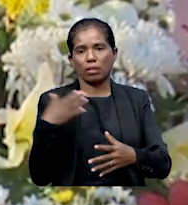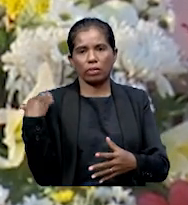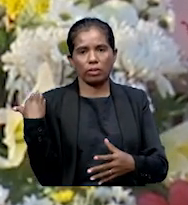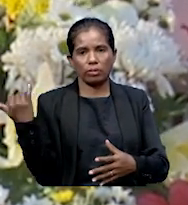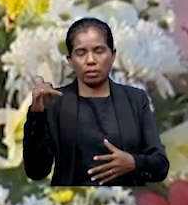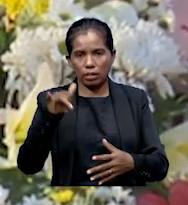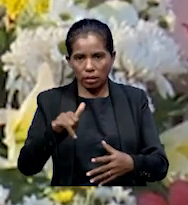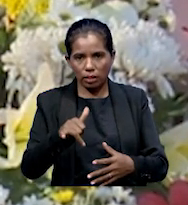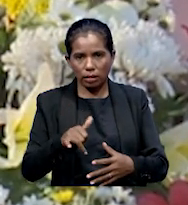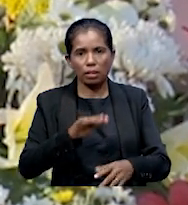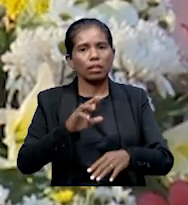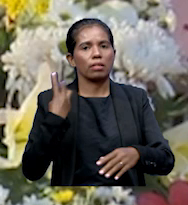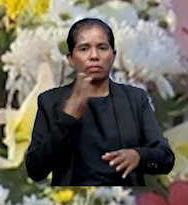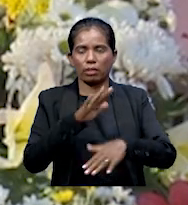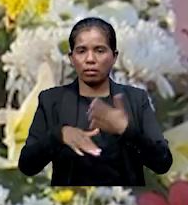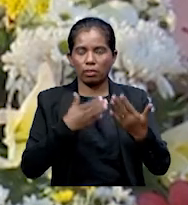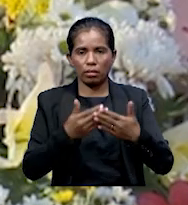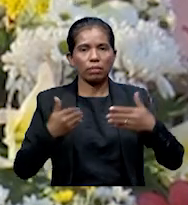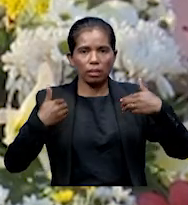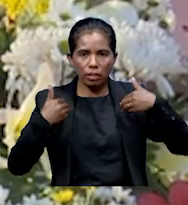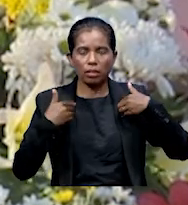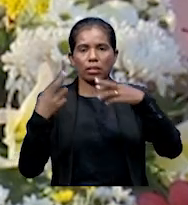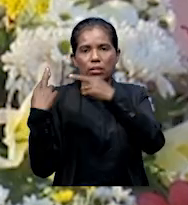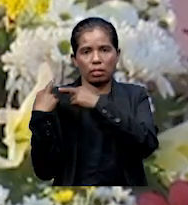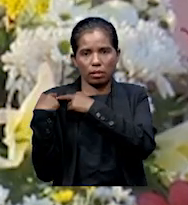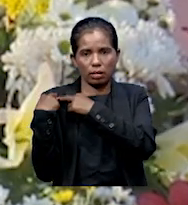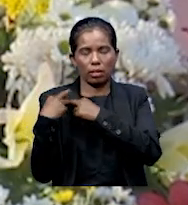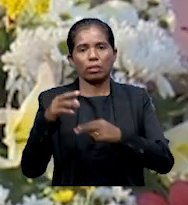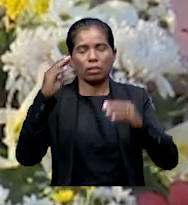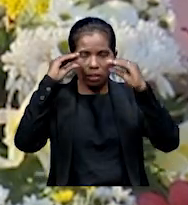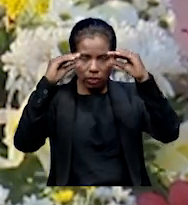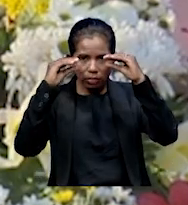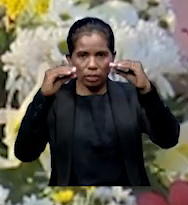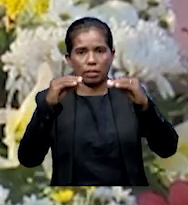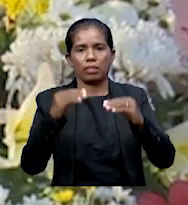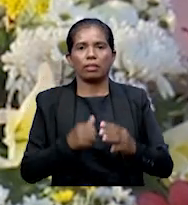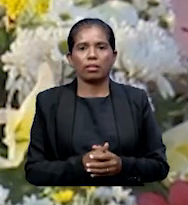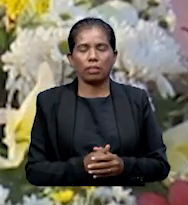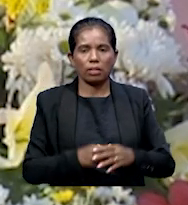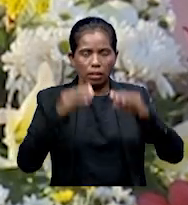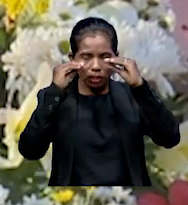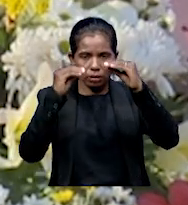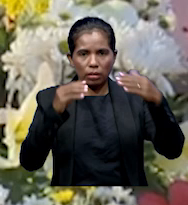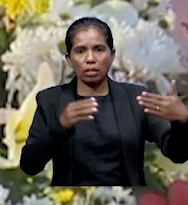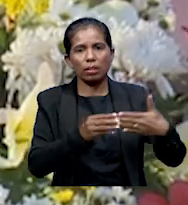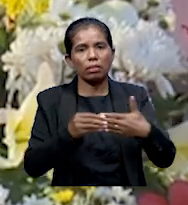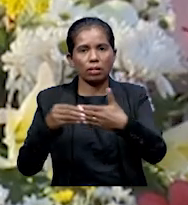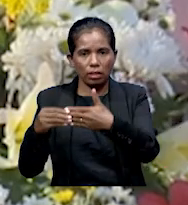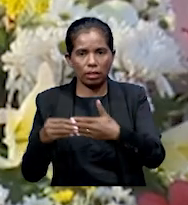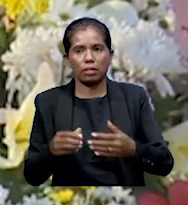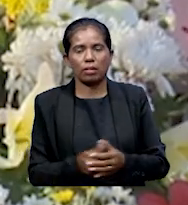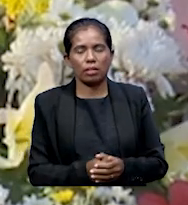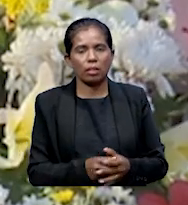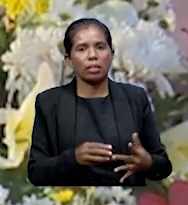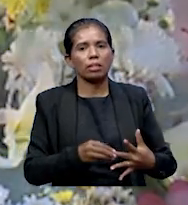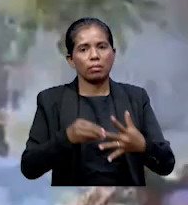atu ita hotu neve ia papel atu iduka atu hanori atu orienta liu liu ita